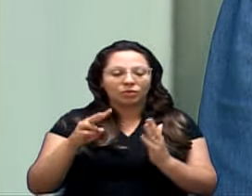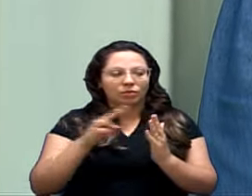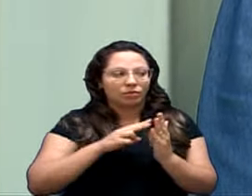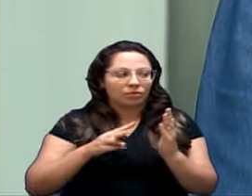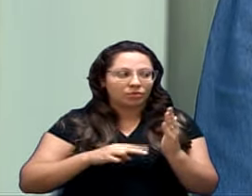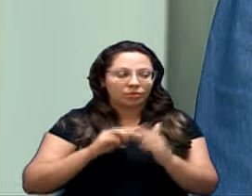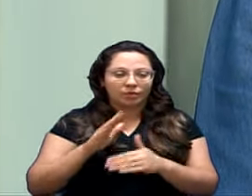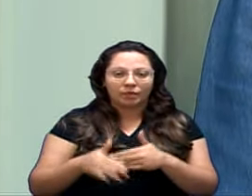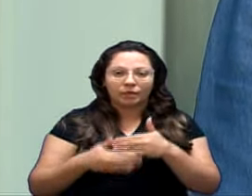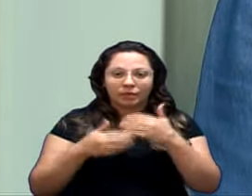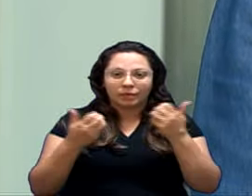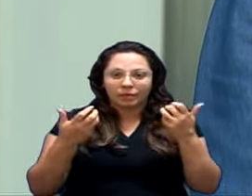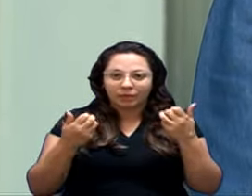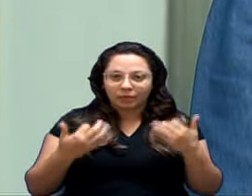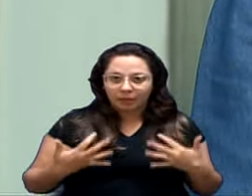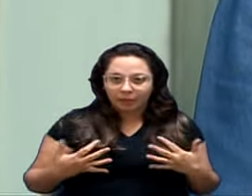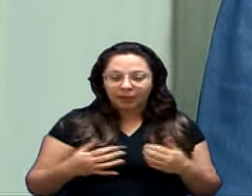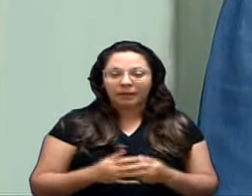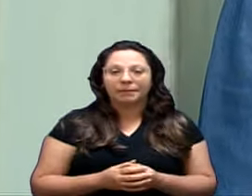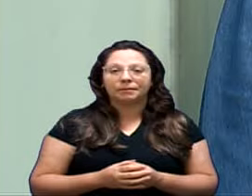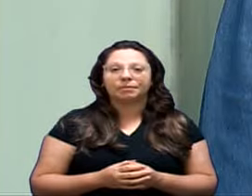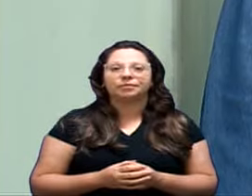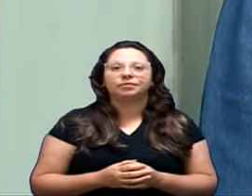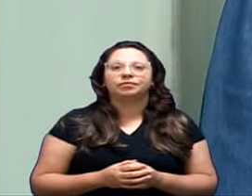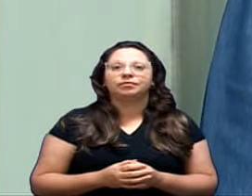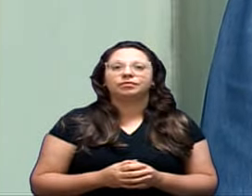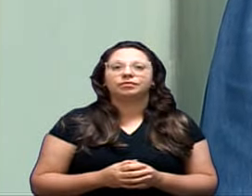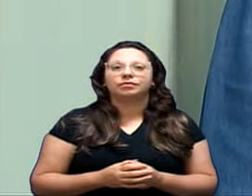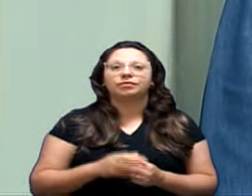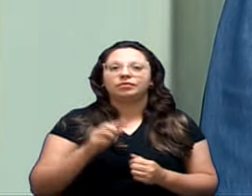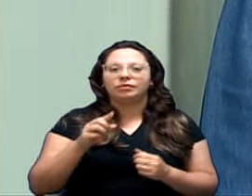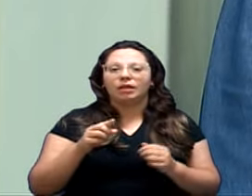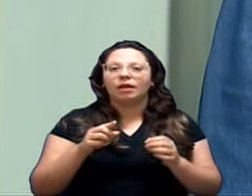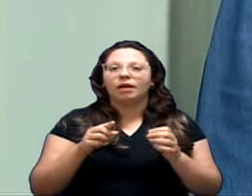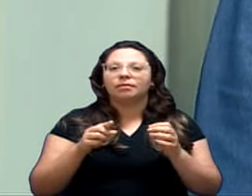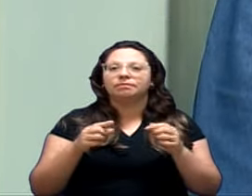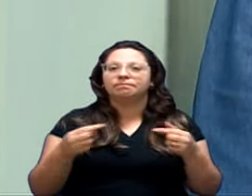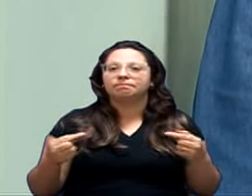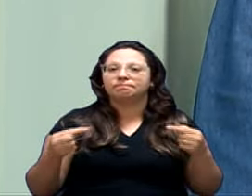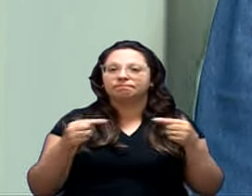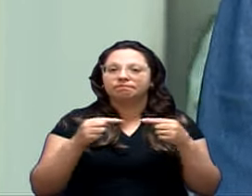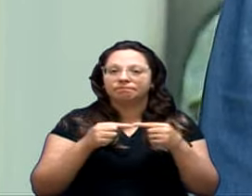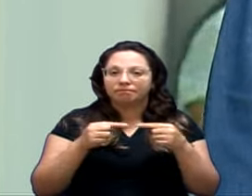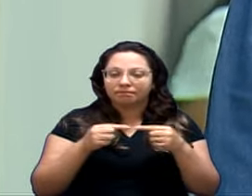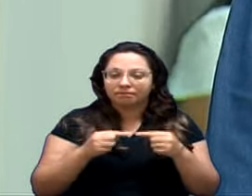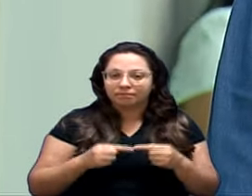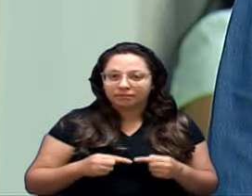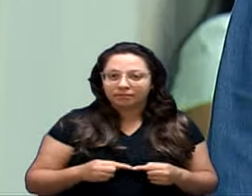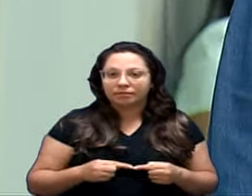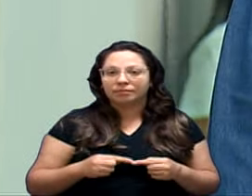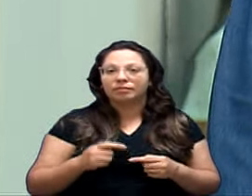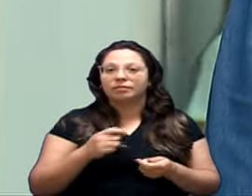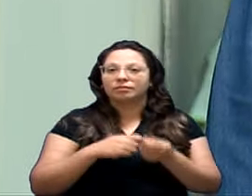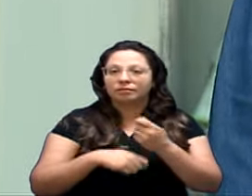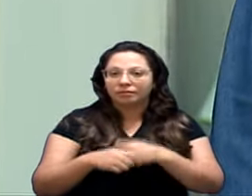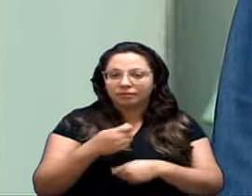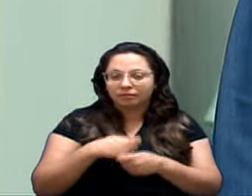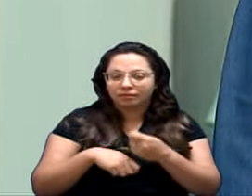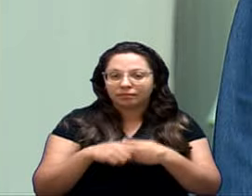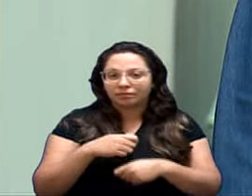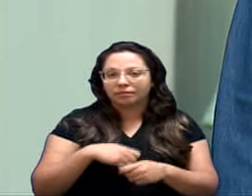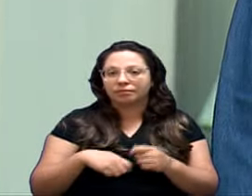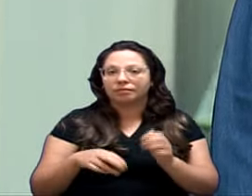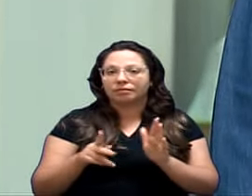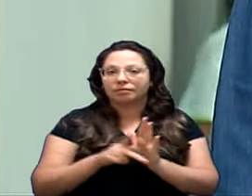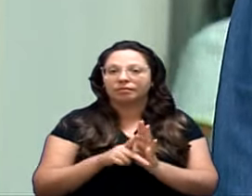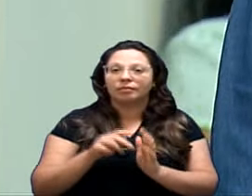rapidinho dispõe sobre as diretrizes interpretativas e aplicáveis nos processos administrativos de concessão de